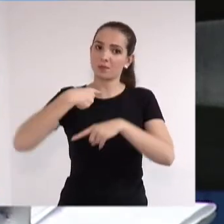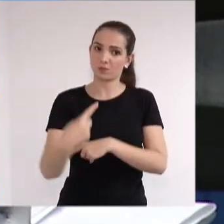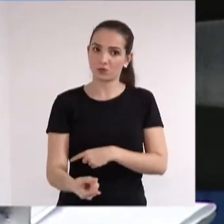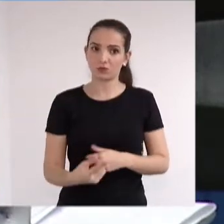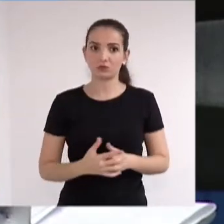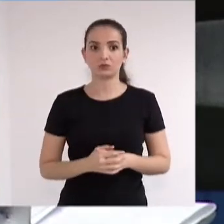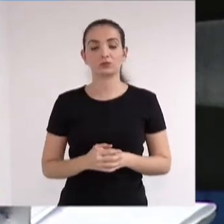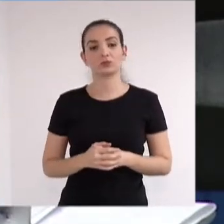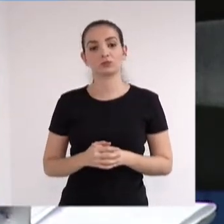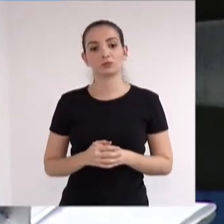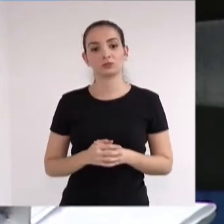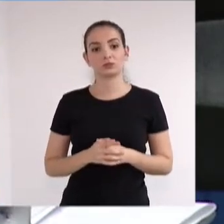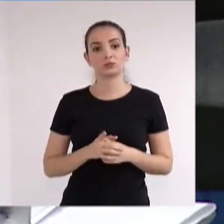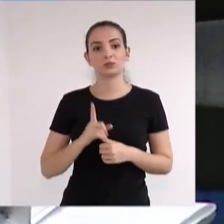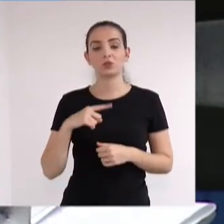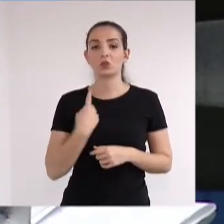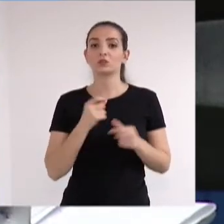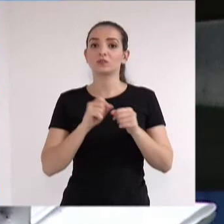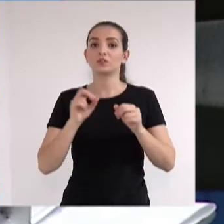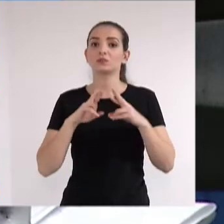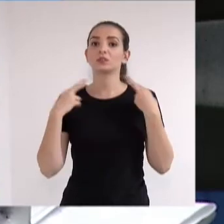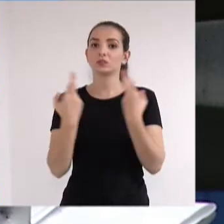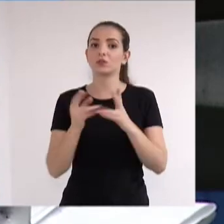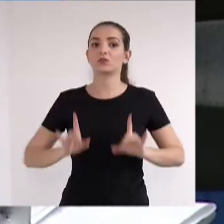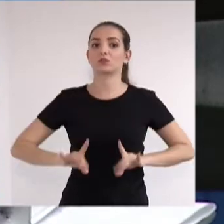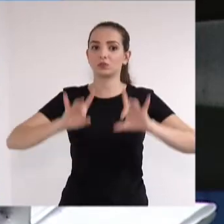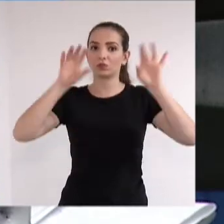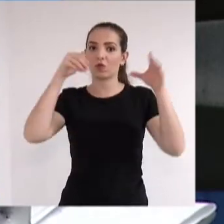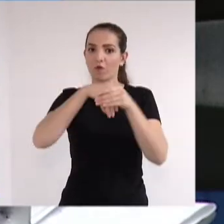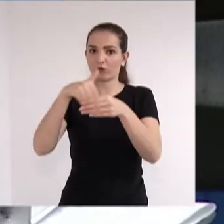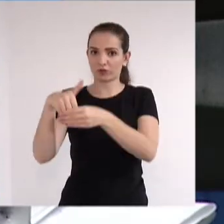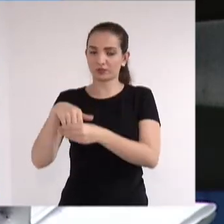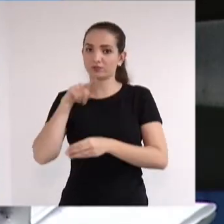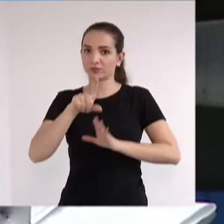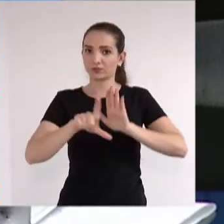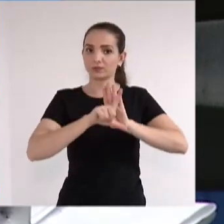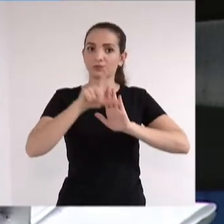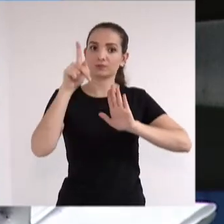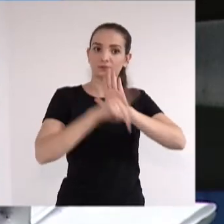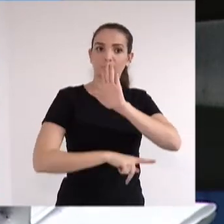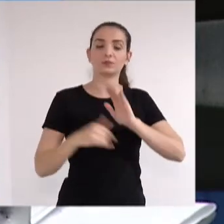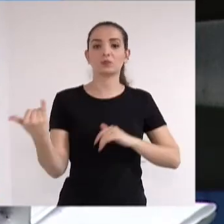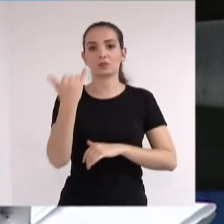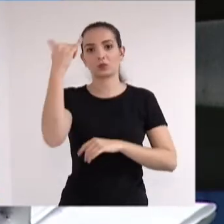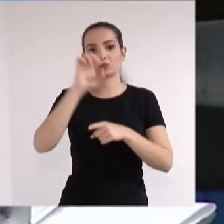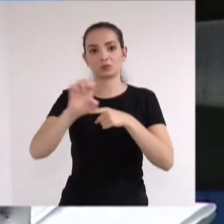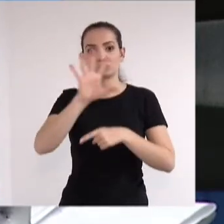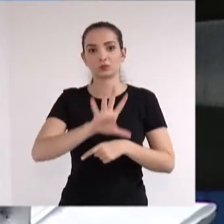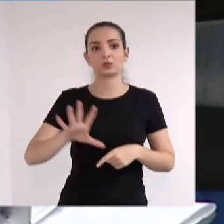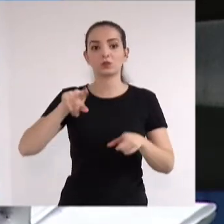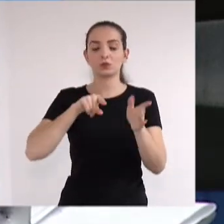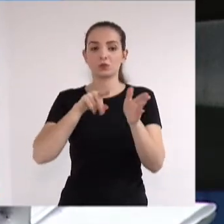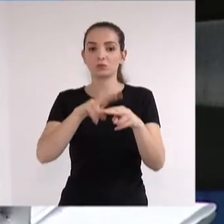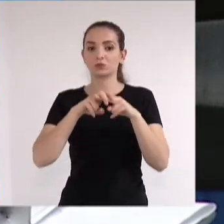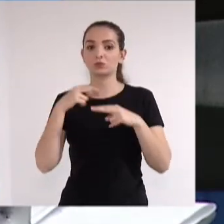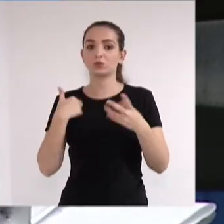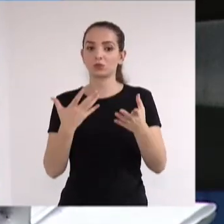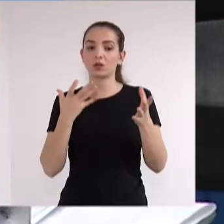nós fazermos as extraordinárias com a votação dessa matéria de tamanha relevância para o Estado. Então, eu quero